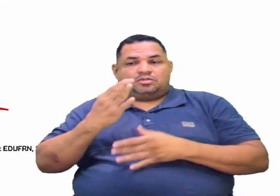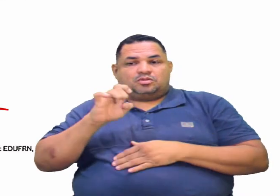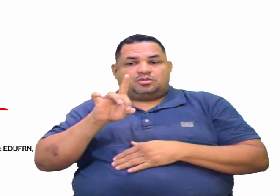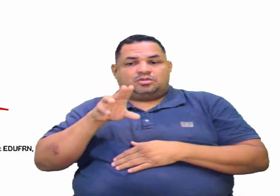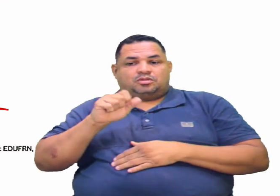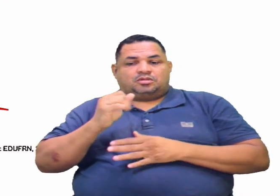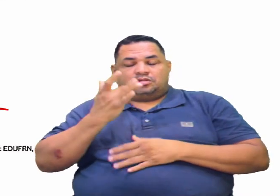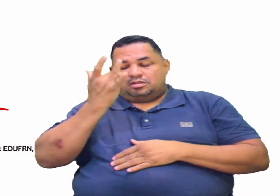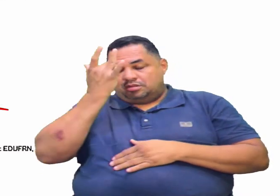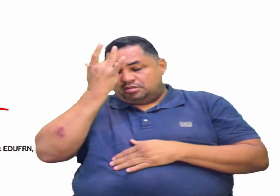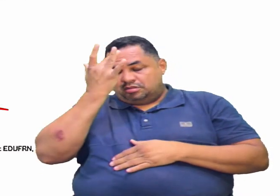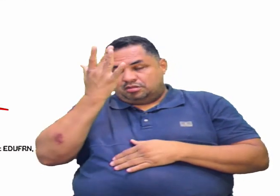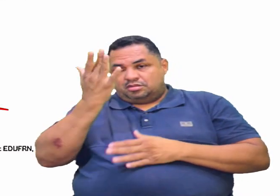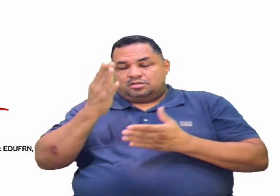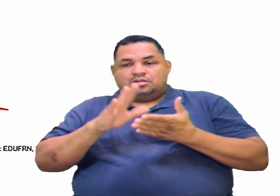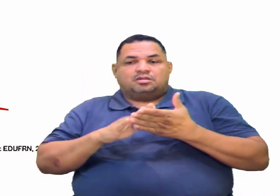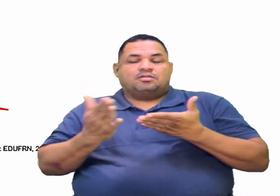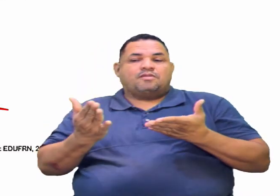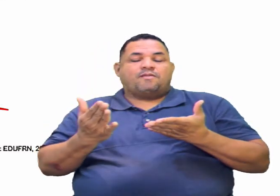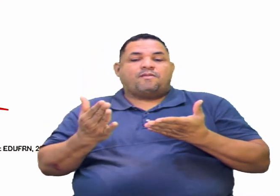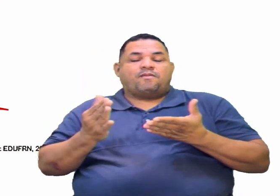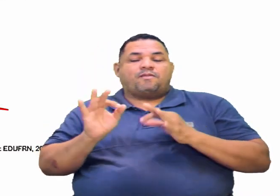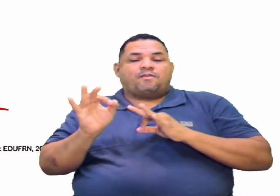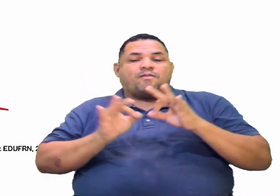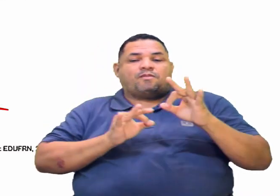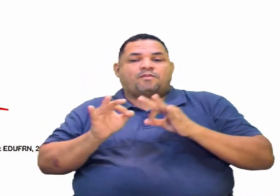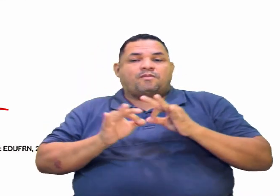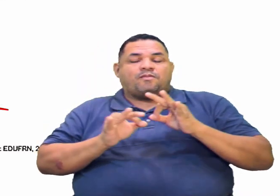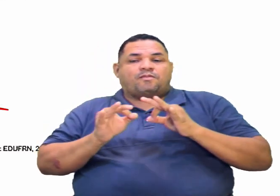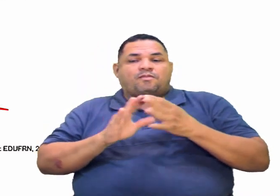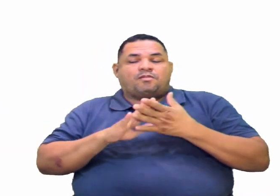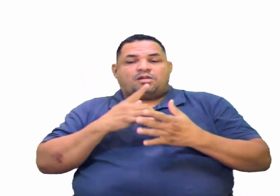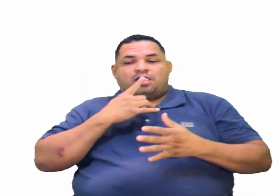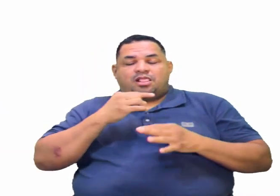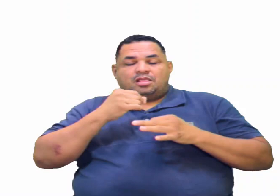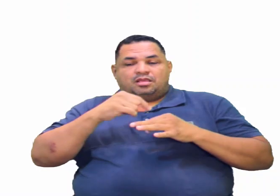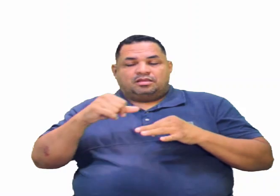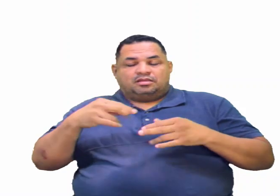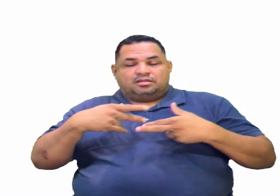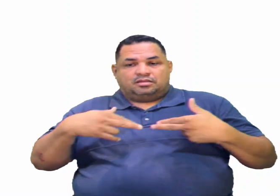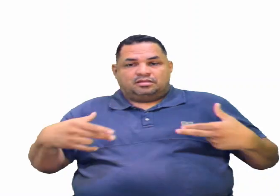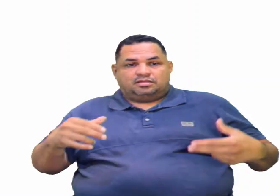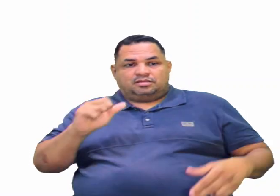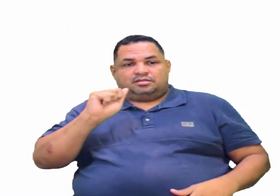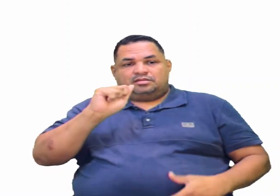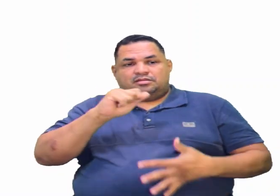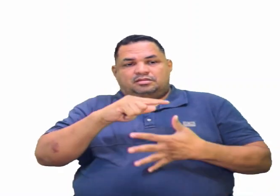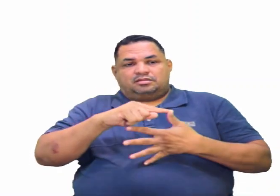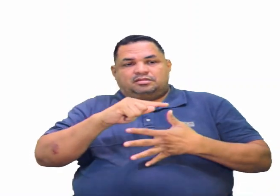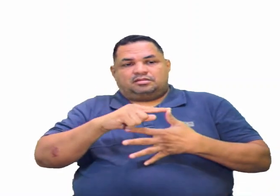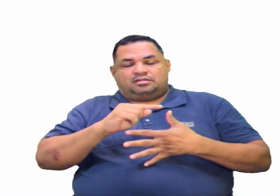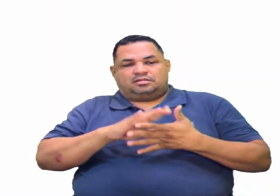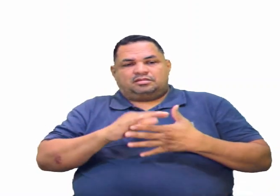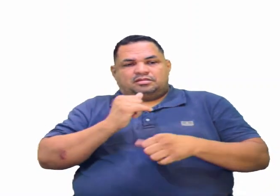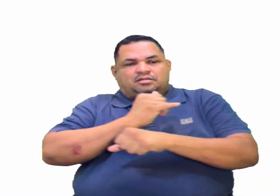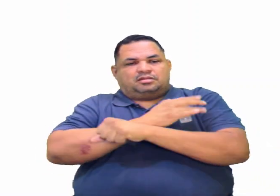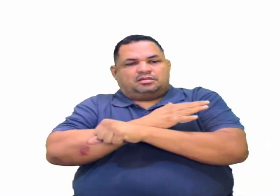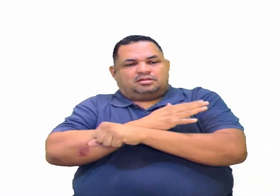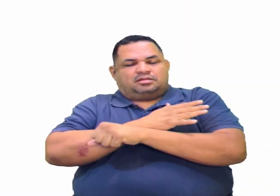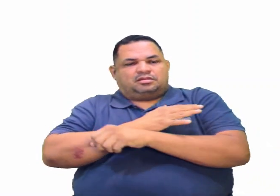cloridrato que facilita, né, a formação desses sais? Aí vem letra A,